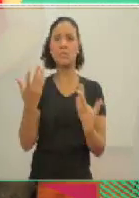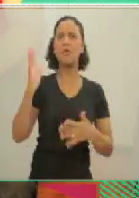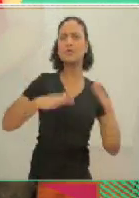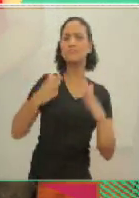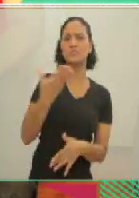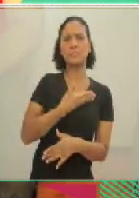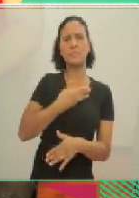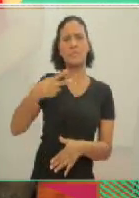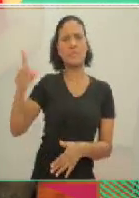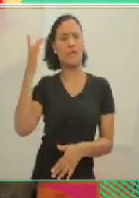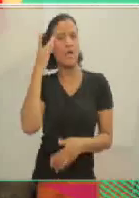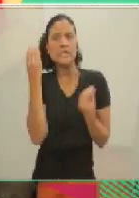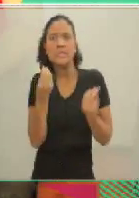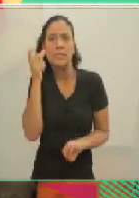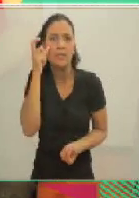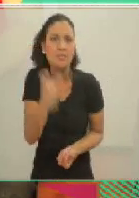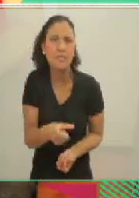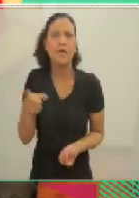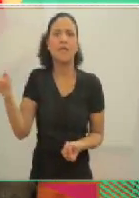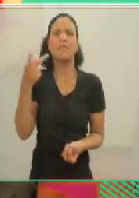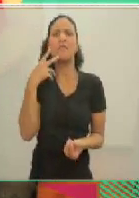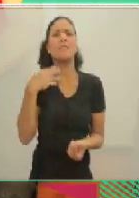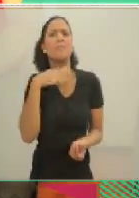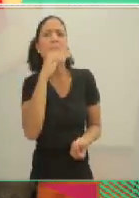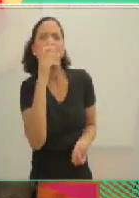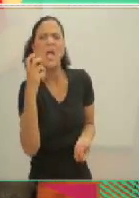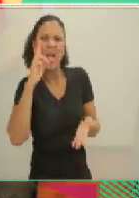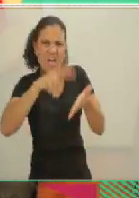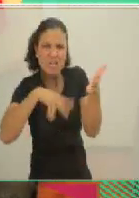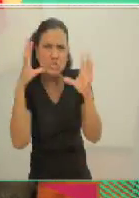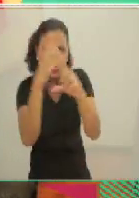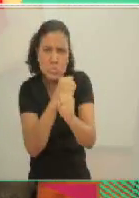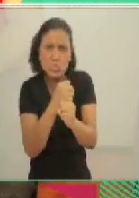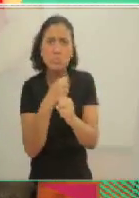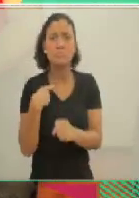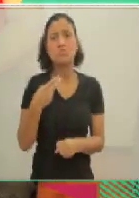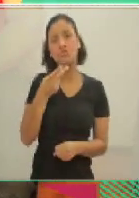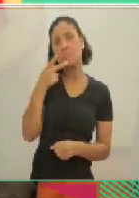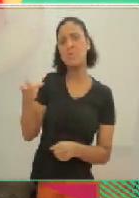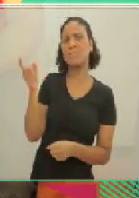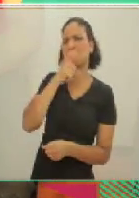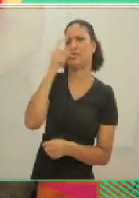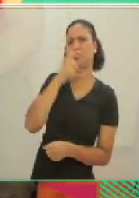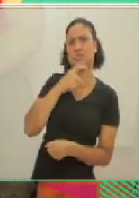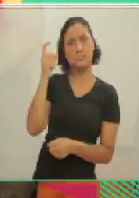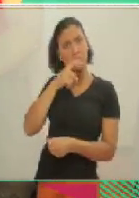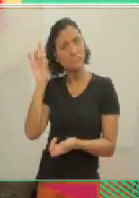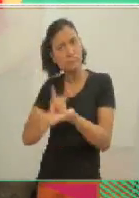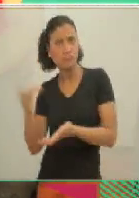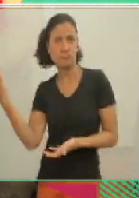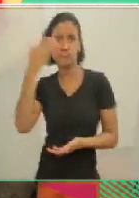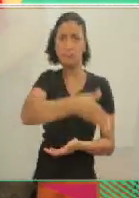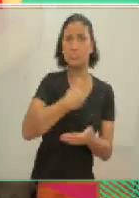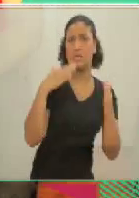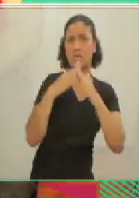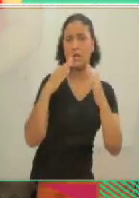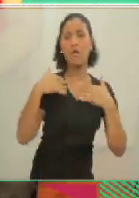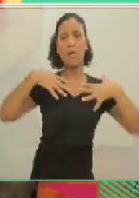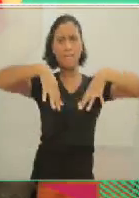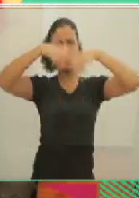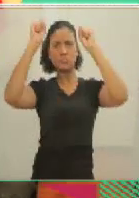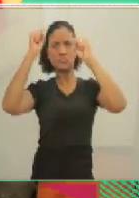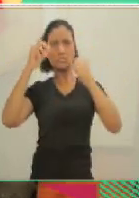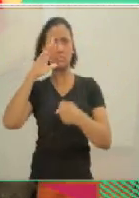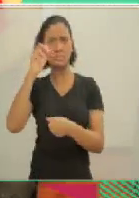Que ele falava, minha mãe lê no escuro. Ah, Gabriel, mentira, sua mãe. Lê, cara, tu vai ver só. Aí levava lá em casa, apaga a luz, mãe. Aí começava a ler o livro